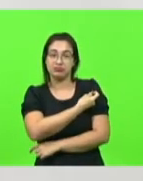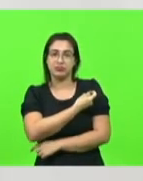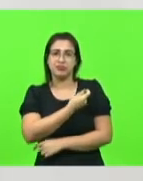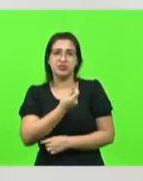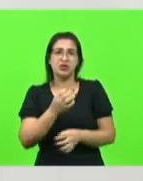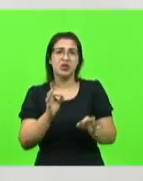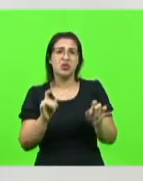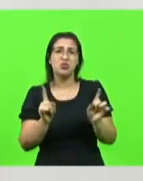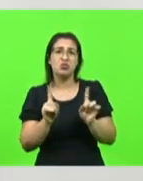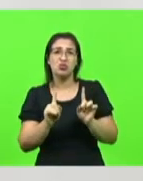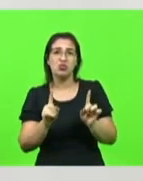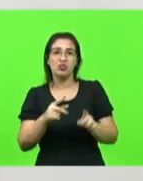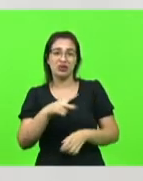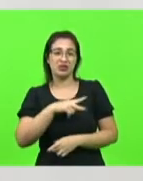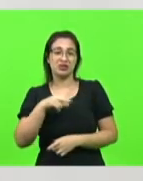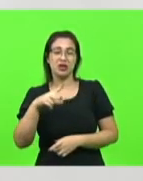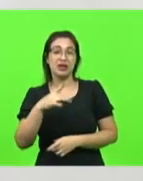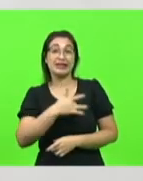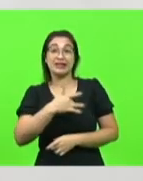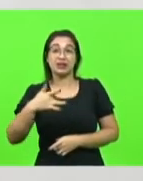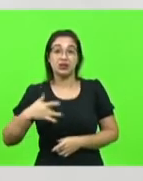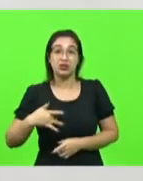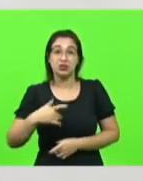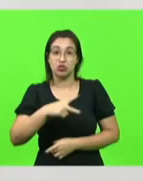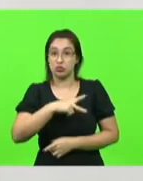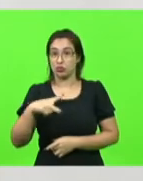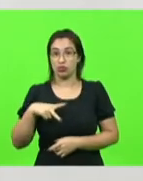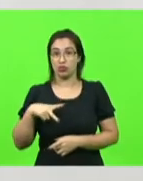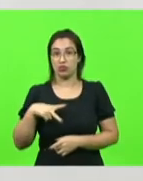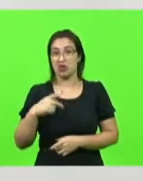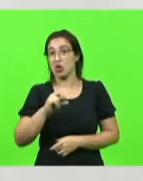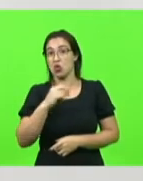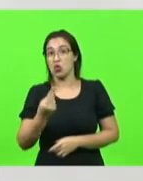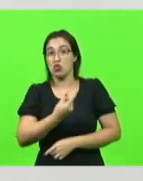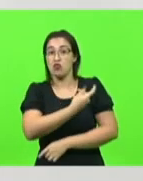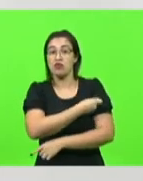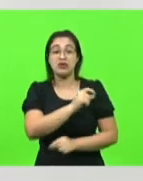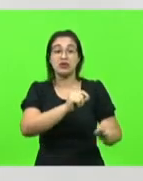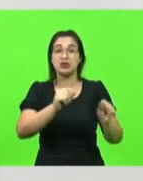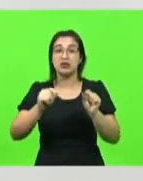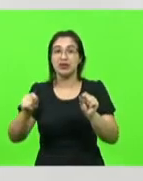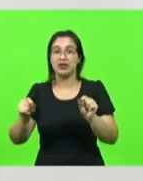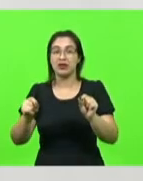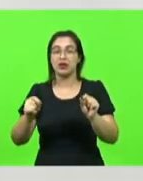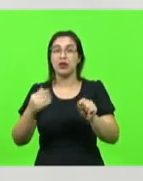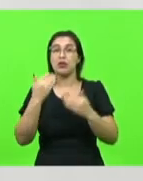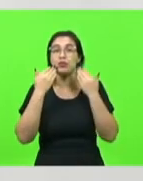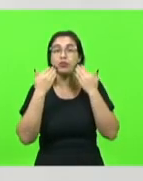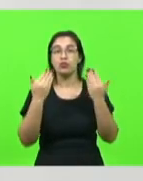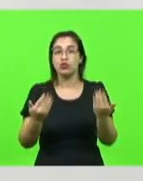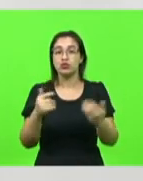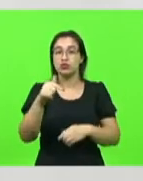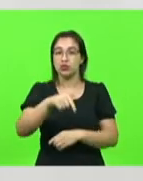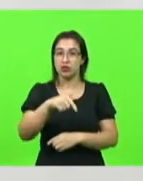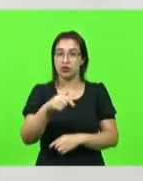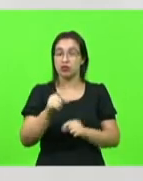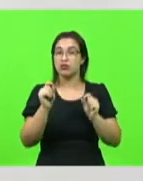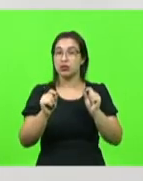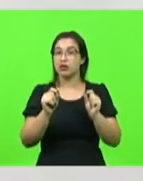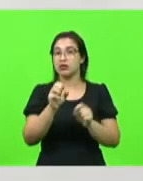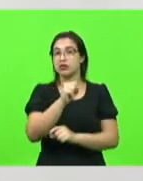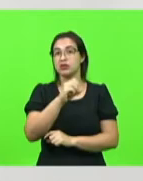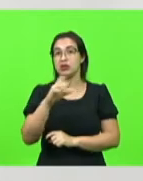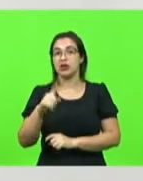questão de saúde pública, não é questão de vacinação. Nós chegamos a dados que mostram que Santa Catarina foi sucesso na vacinação.